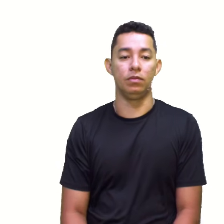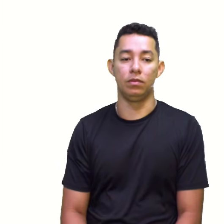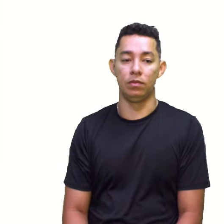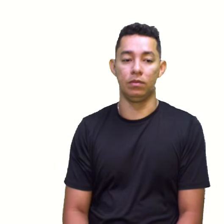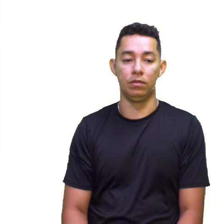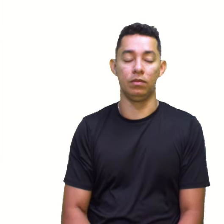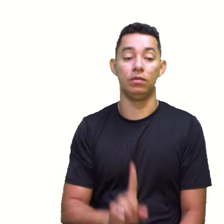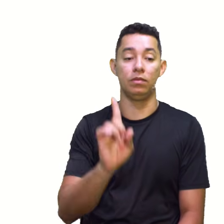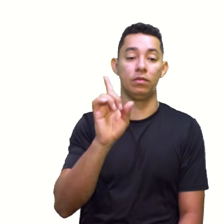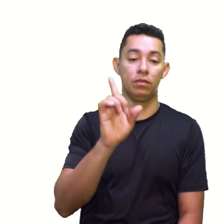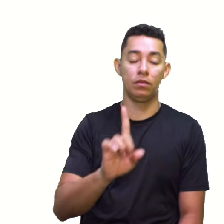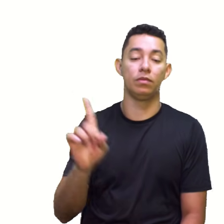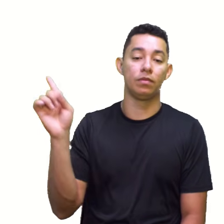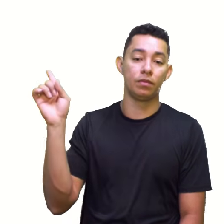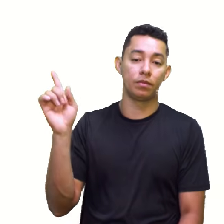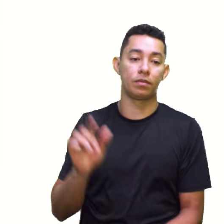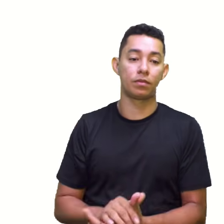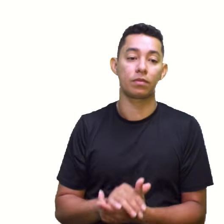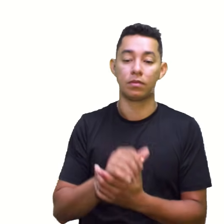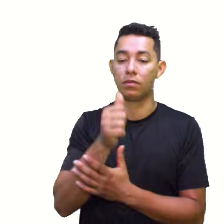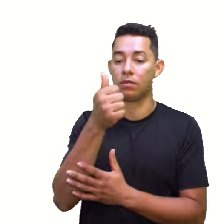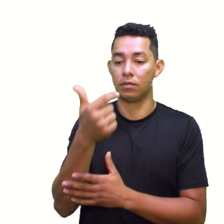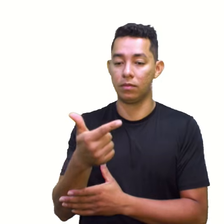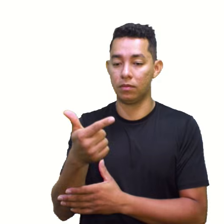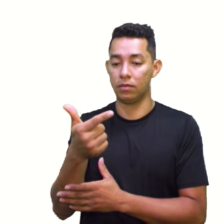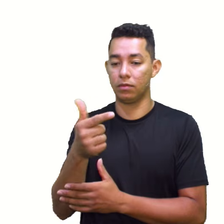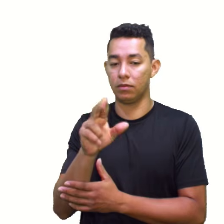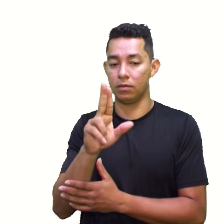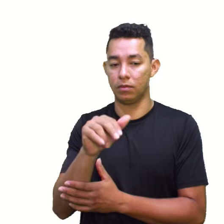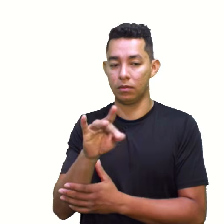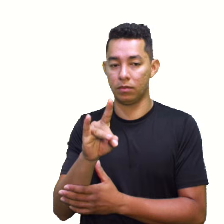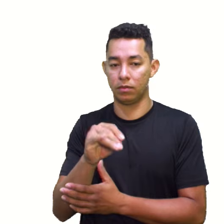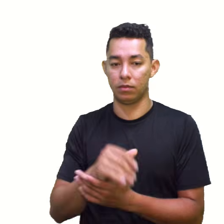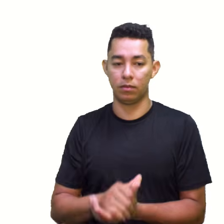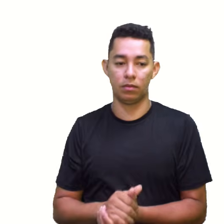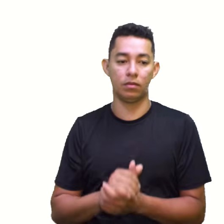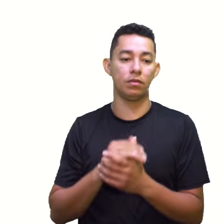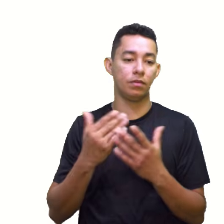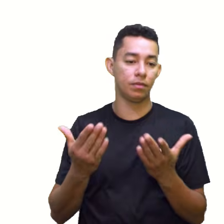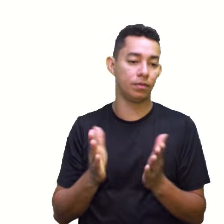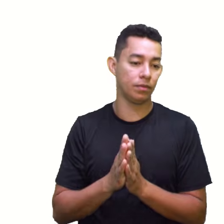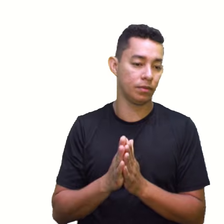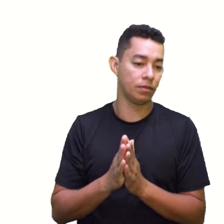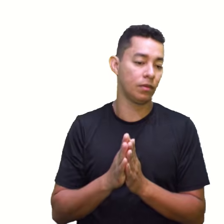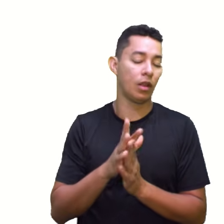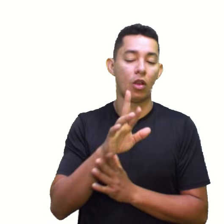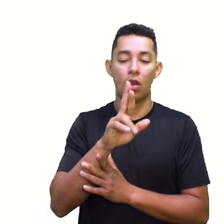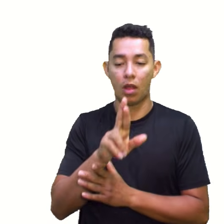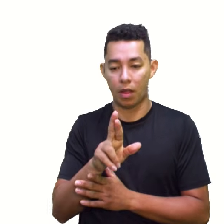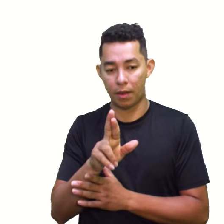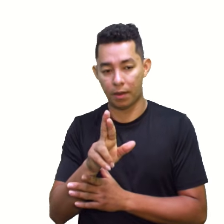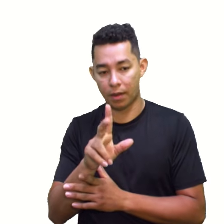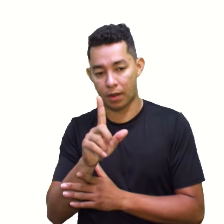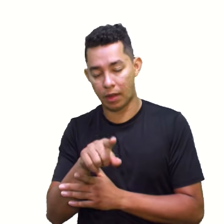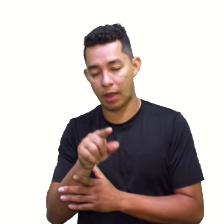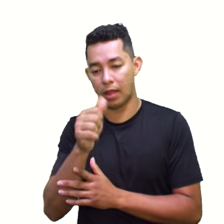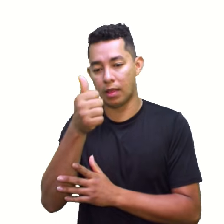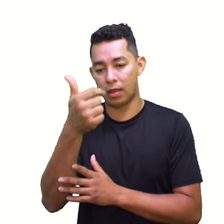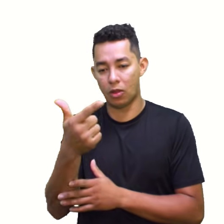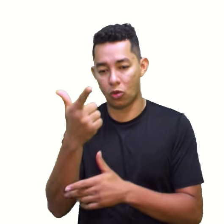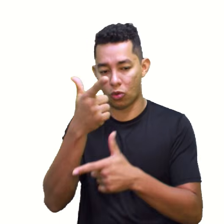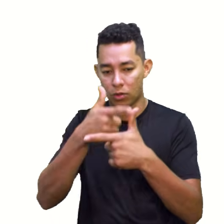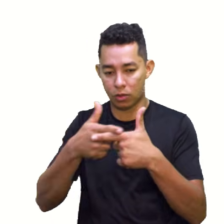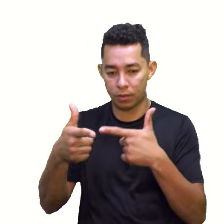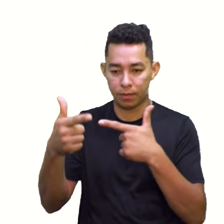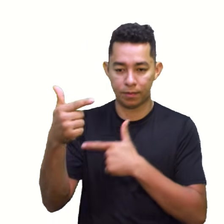Diâmetro equatorial, 12 unidades. Se o diâmetro é 12, então o raio é 12 dividido